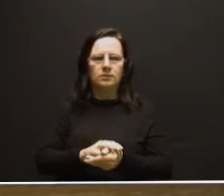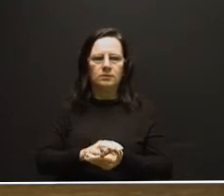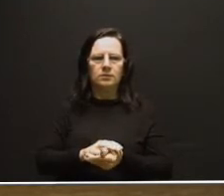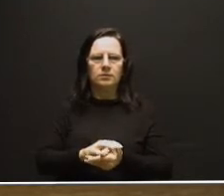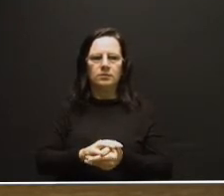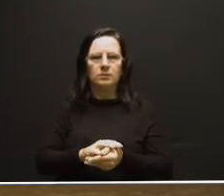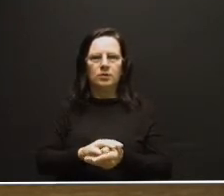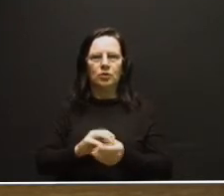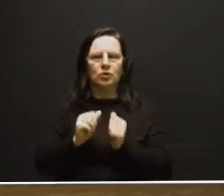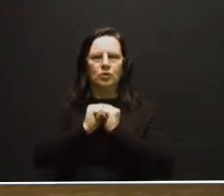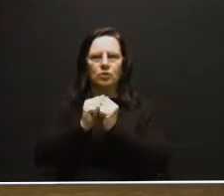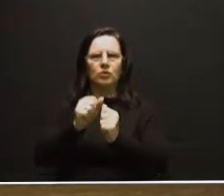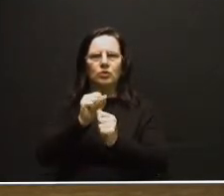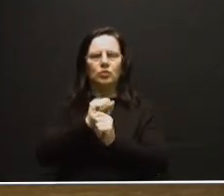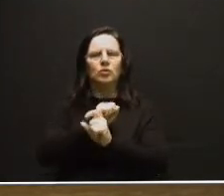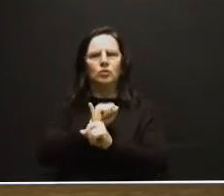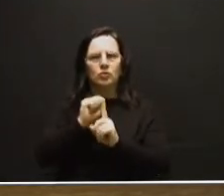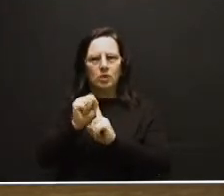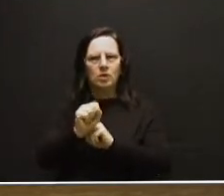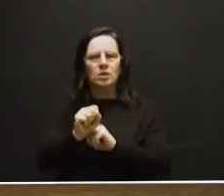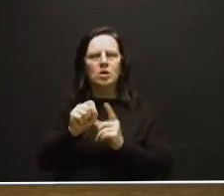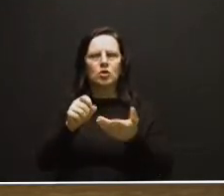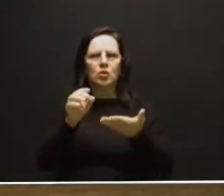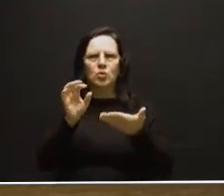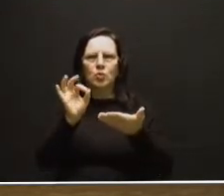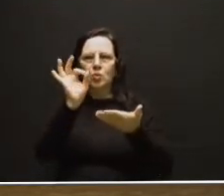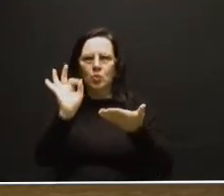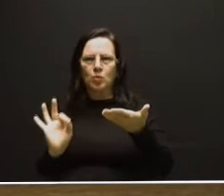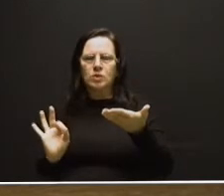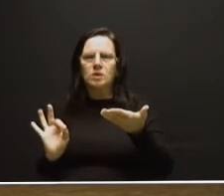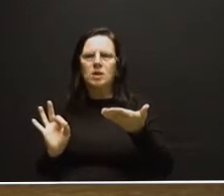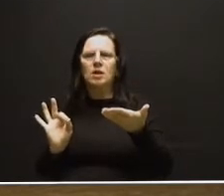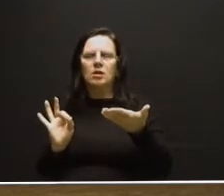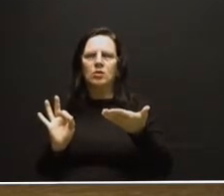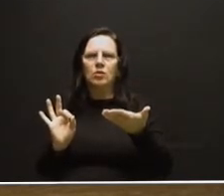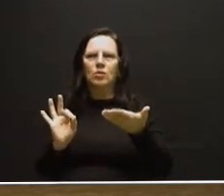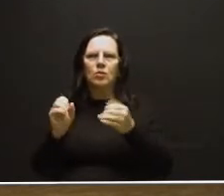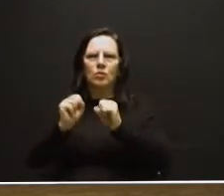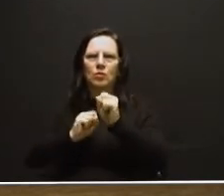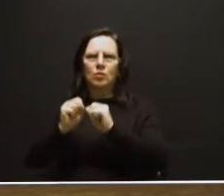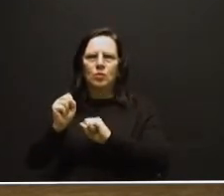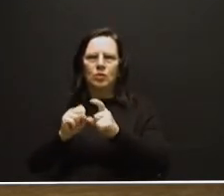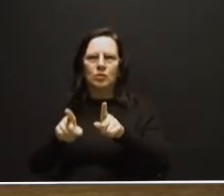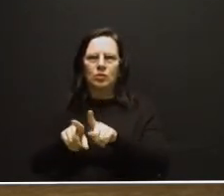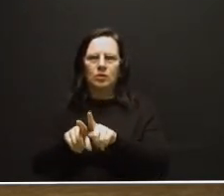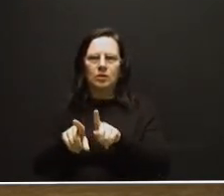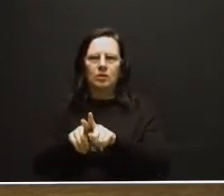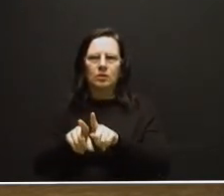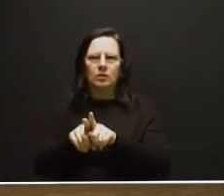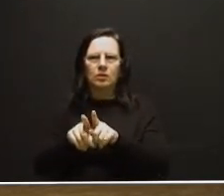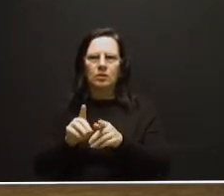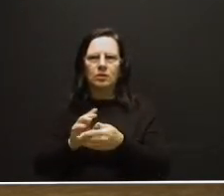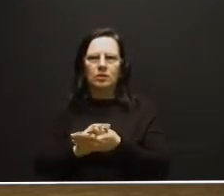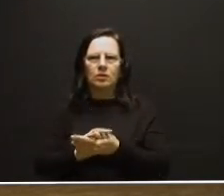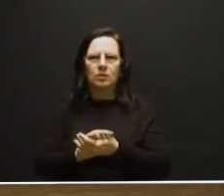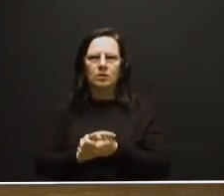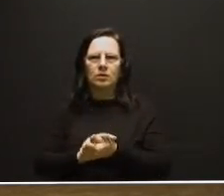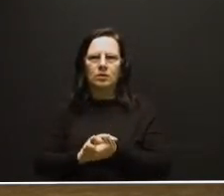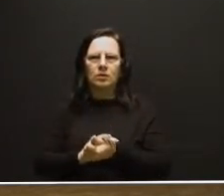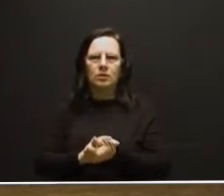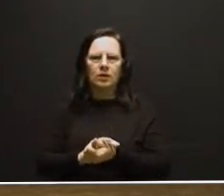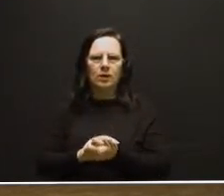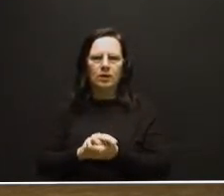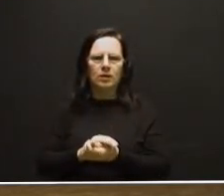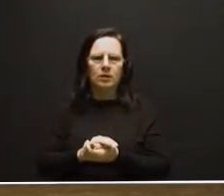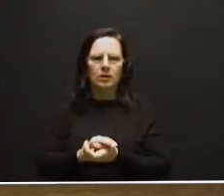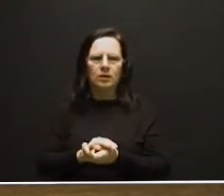associação porque tudo o que se compra vai uma porcentagem para eles então é óbvio que no final é de quando em quando